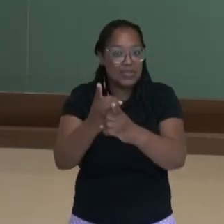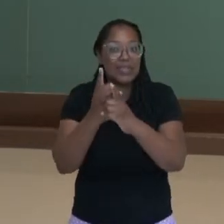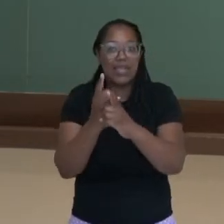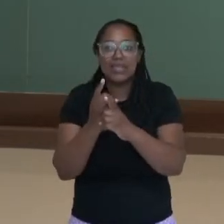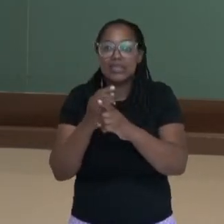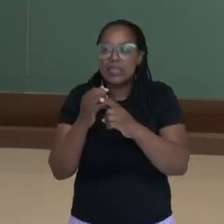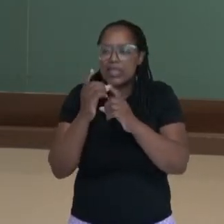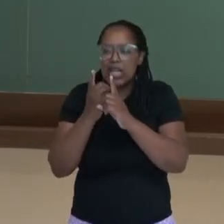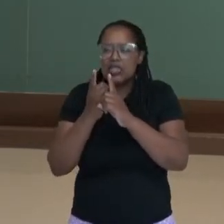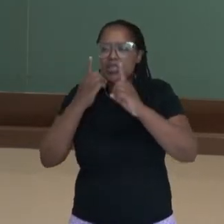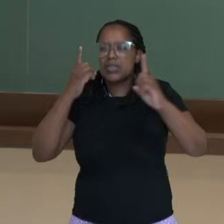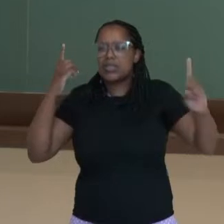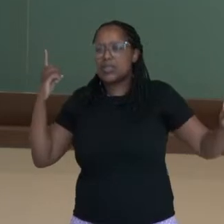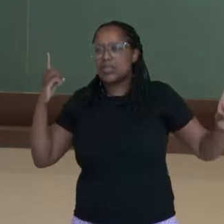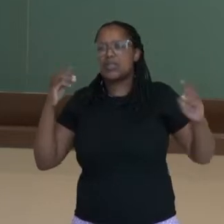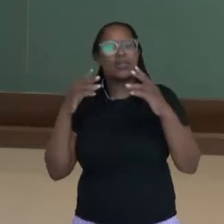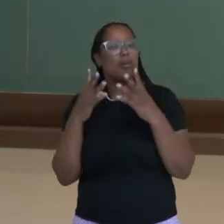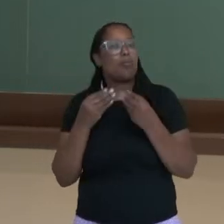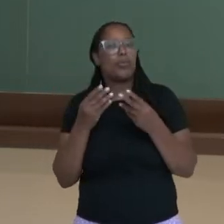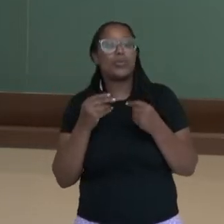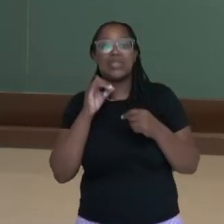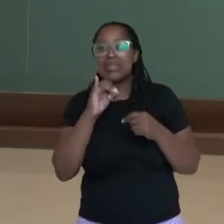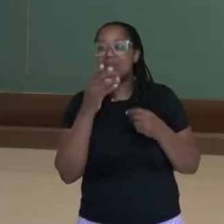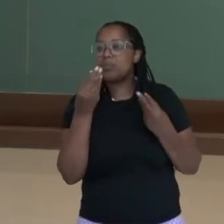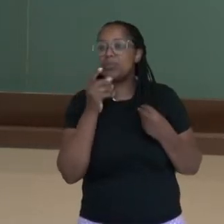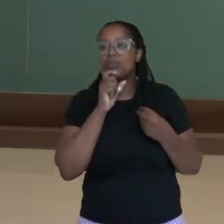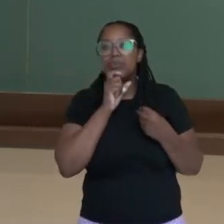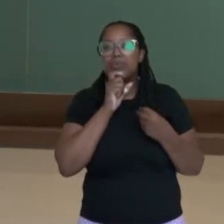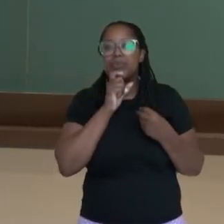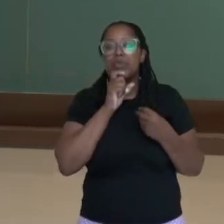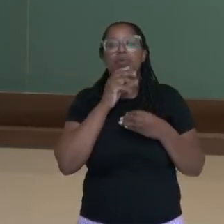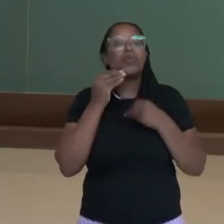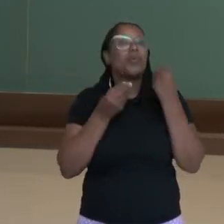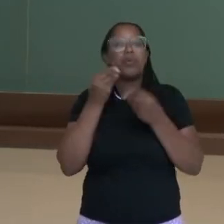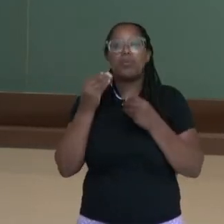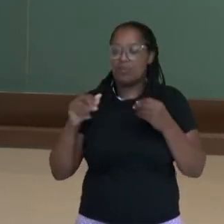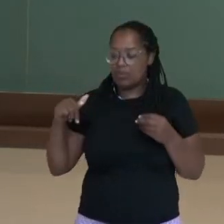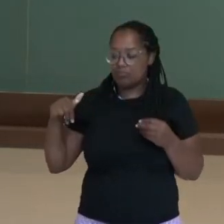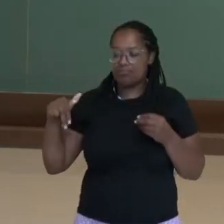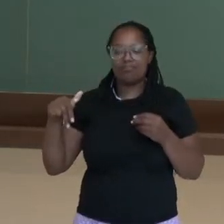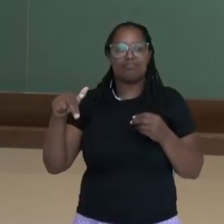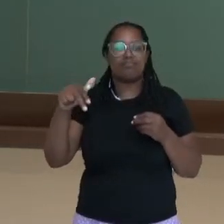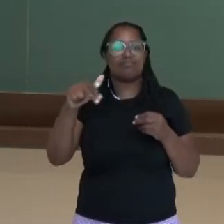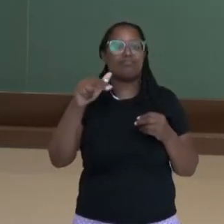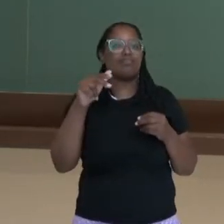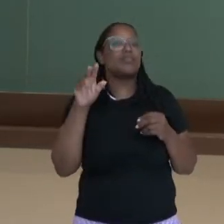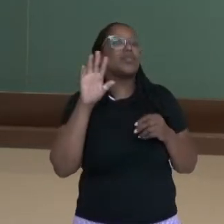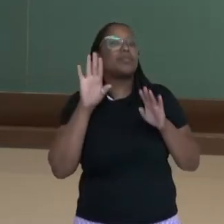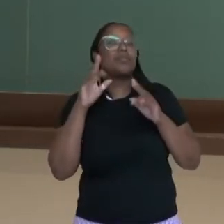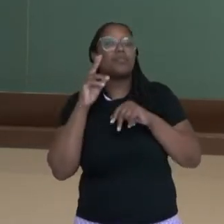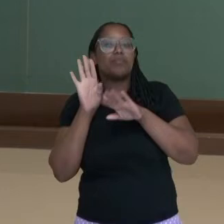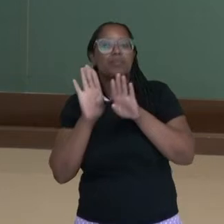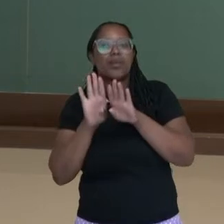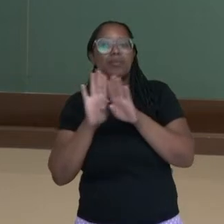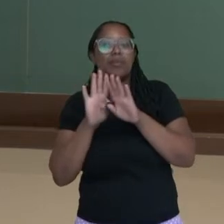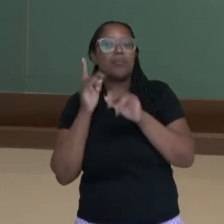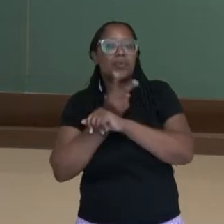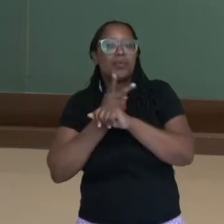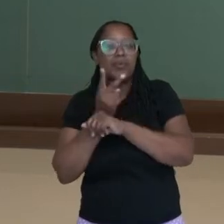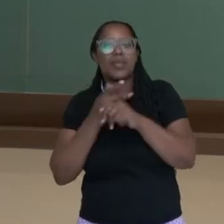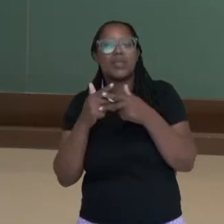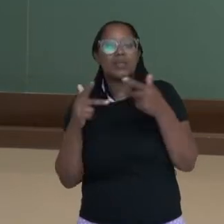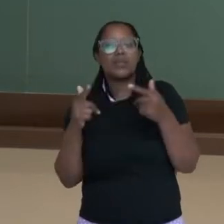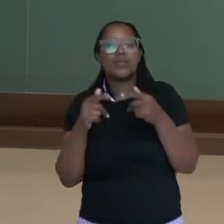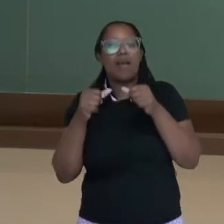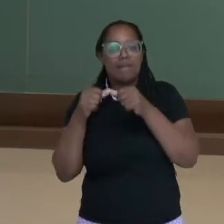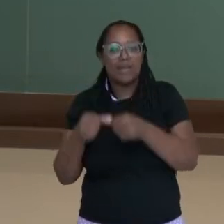tempo muito frio, é claro que seria muito mais difícil do que um tempo mais ameno, né? Para caça, ficar à noite em uma